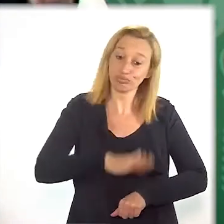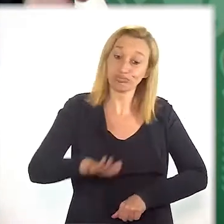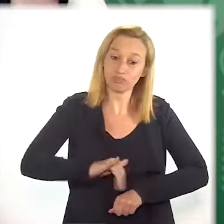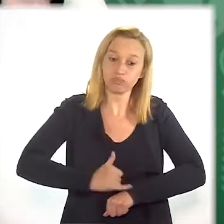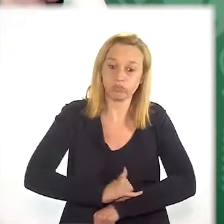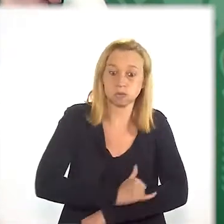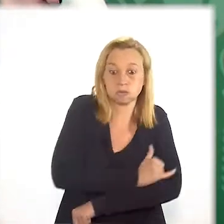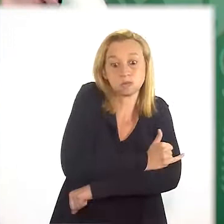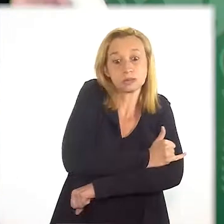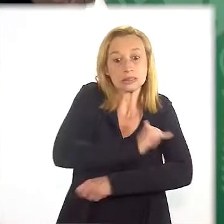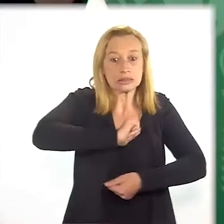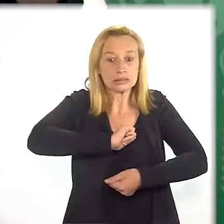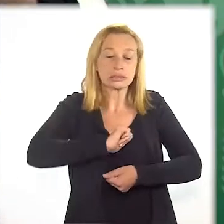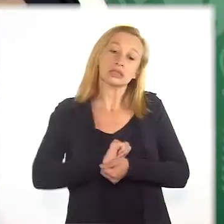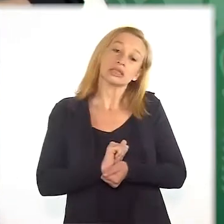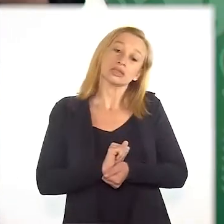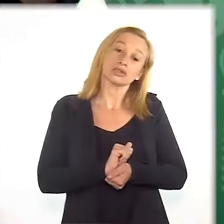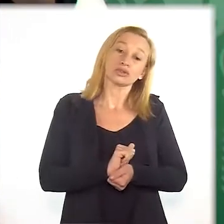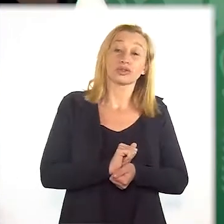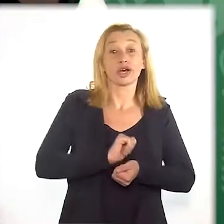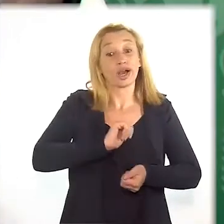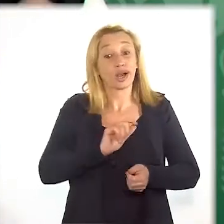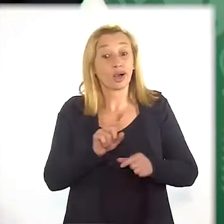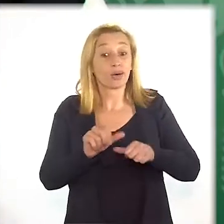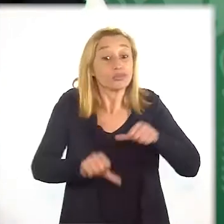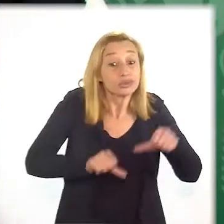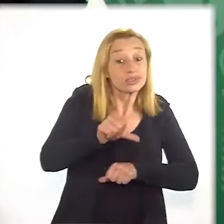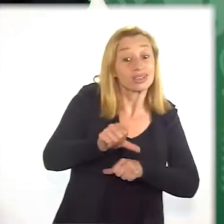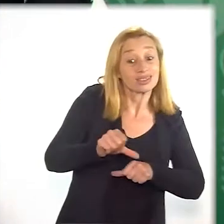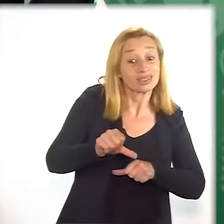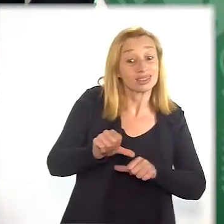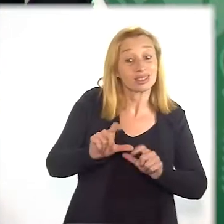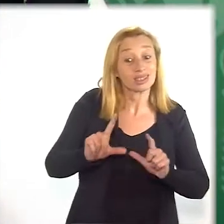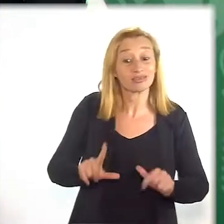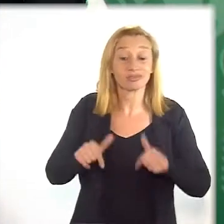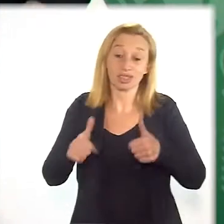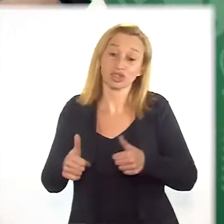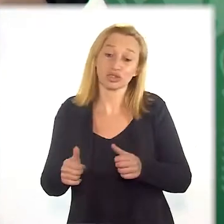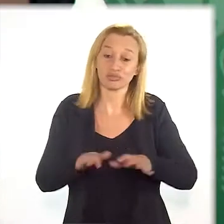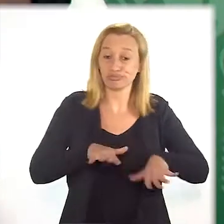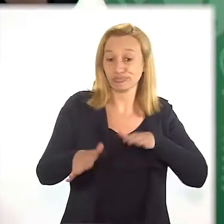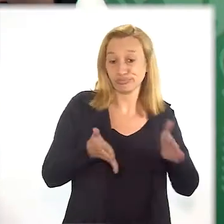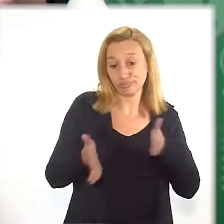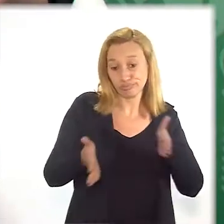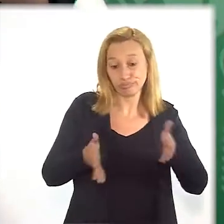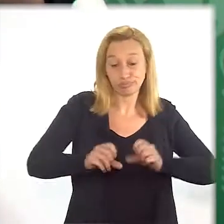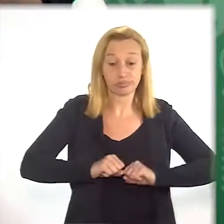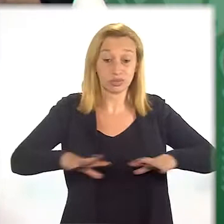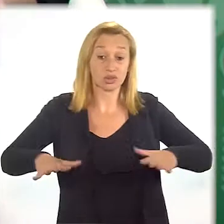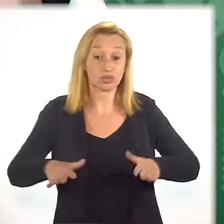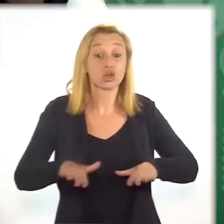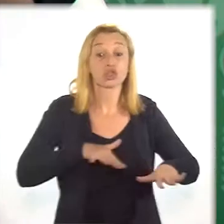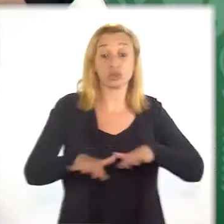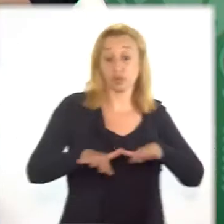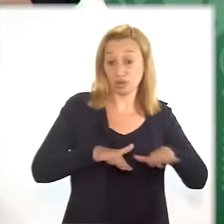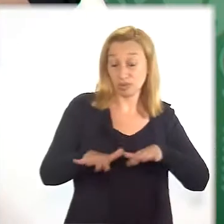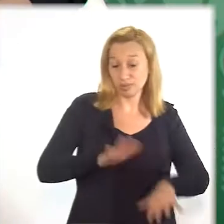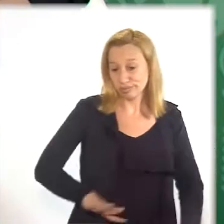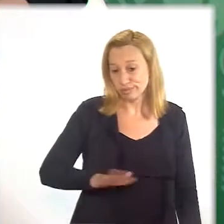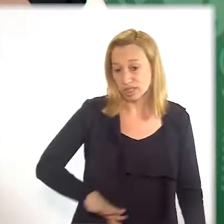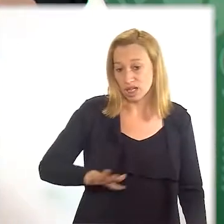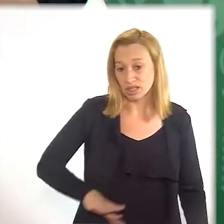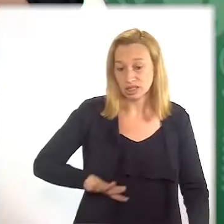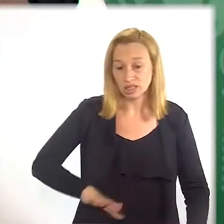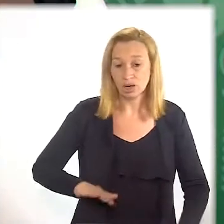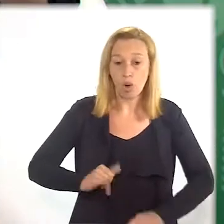as mudanças de hábitos durante a quarentena acentuaram esse quadro. Além de prejudicar o desenvolvimento dos pequenos, a obesidade